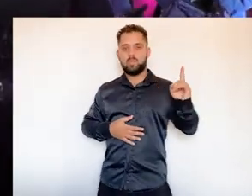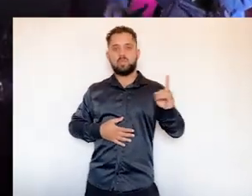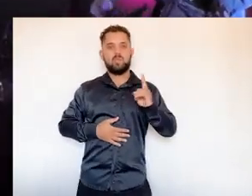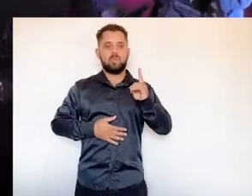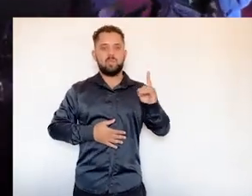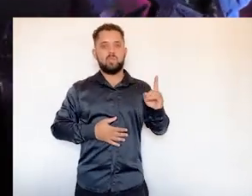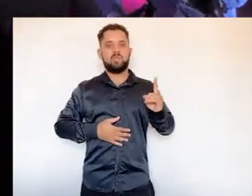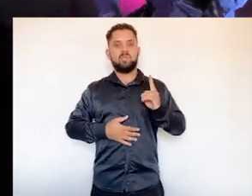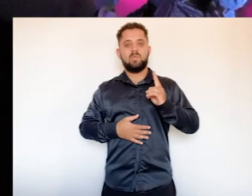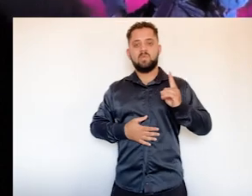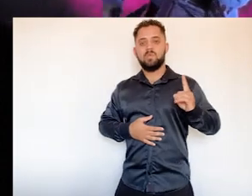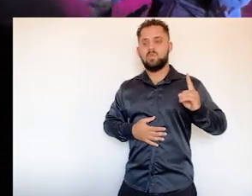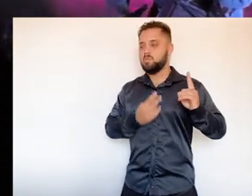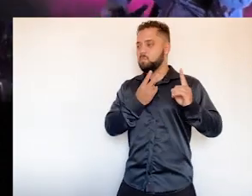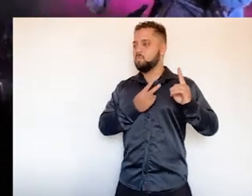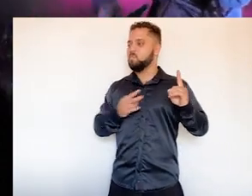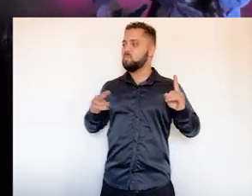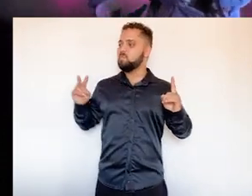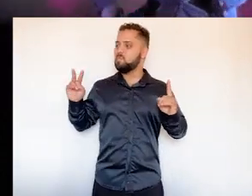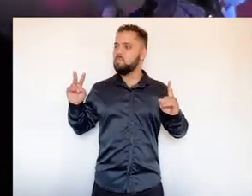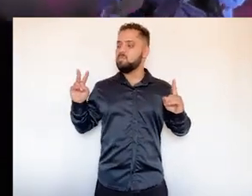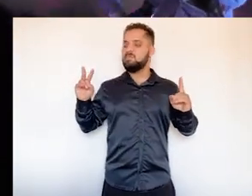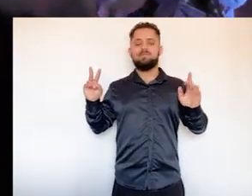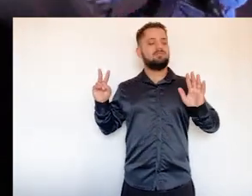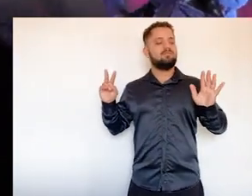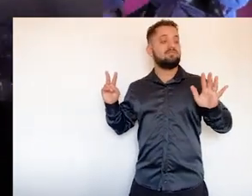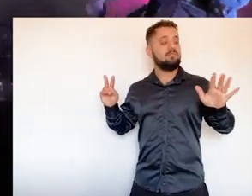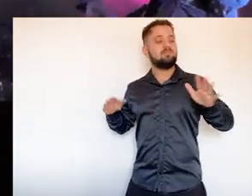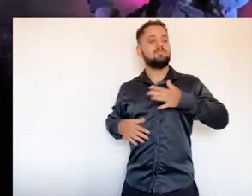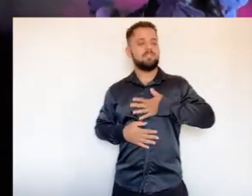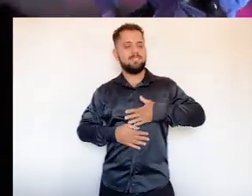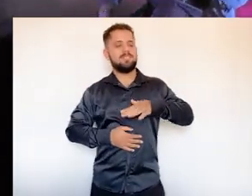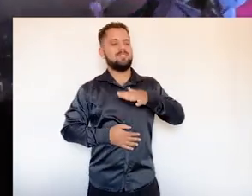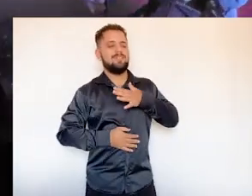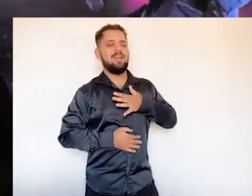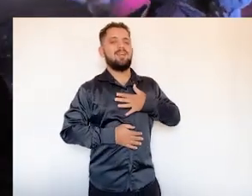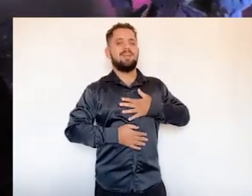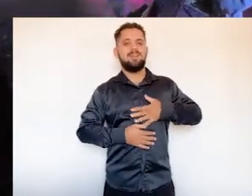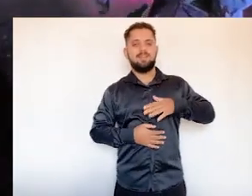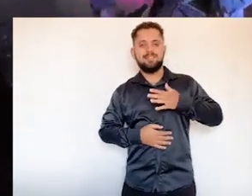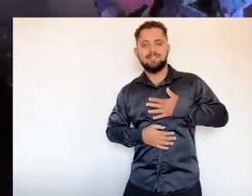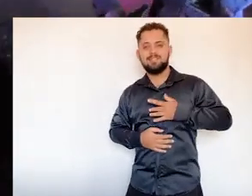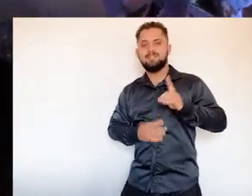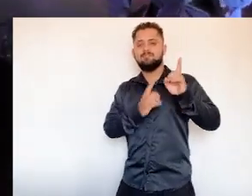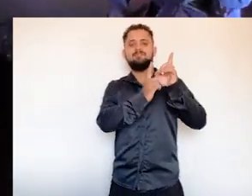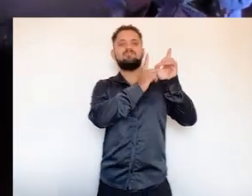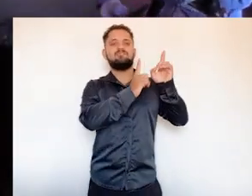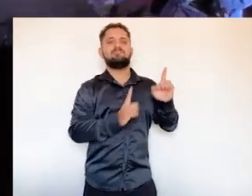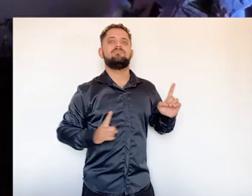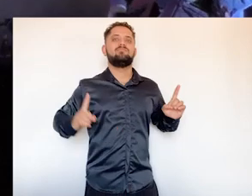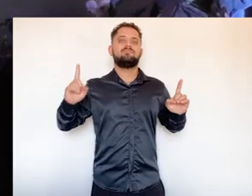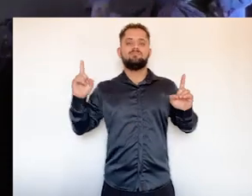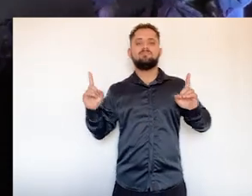Mas a menor distância, quem ama não sabe melhor. Até terra tremeu quando ouviu meu mi